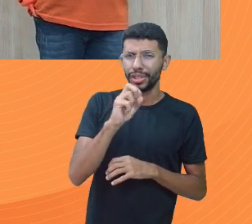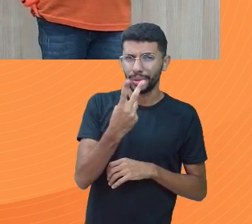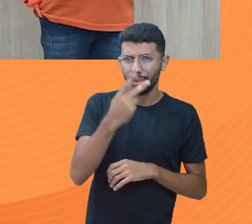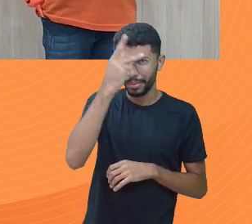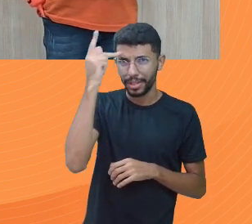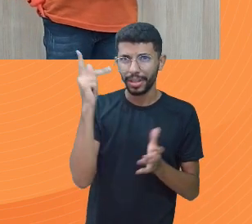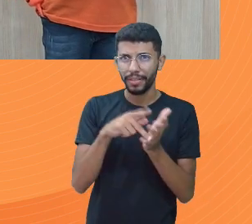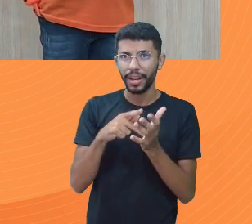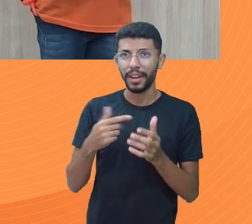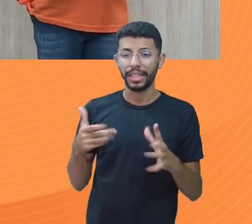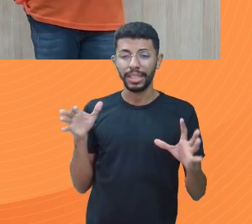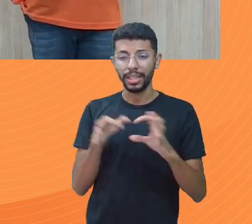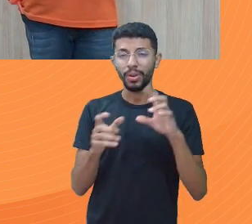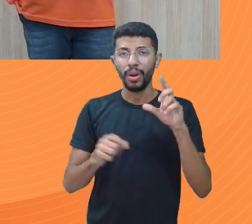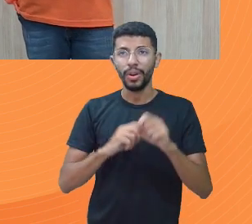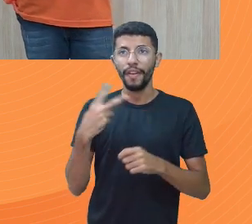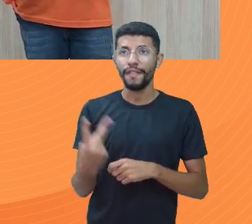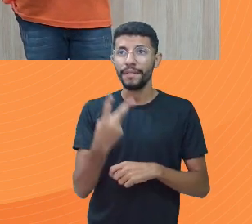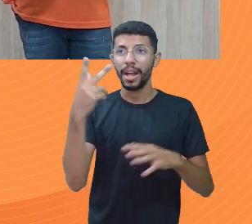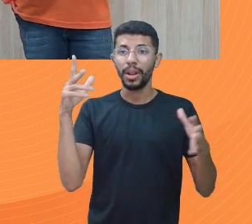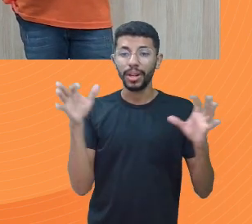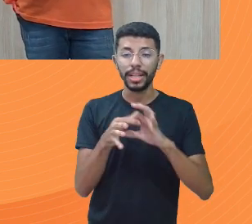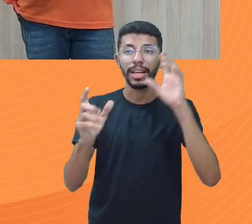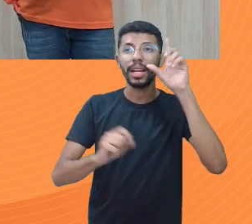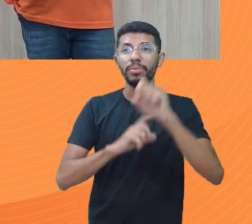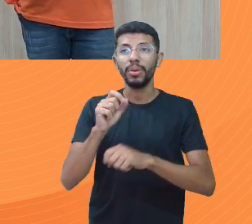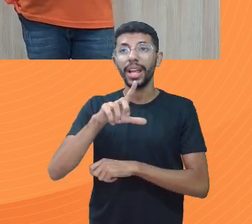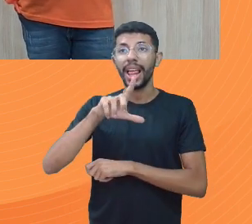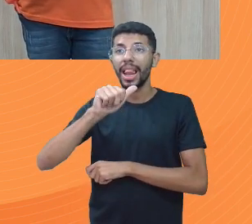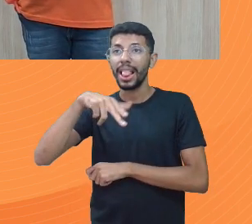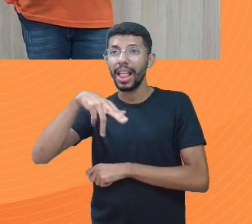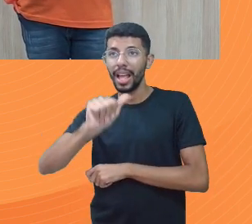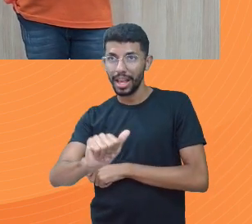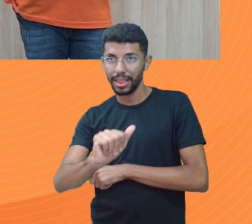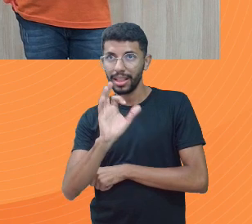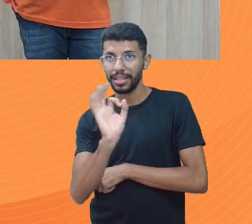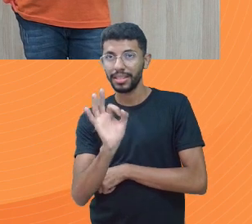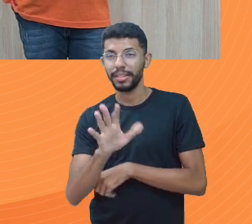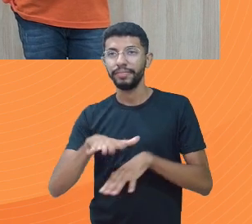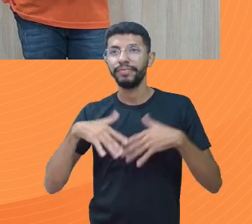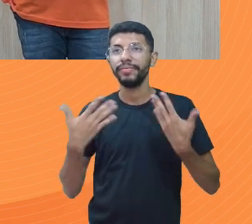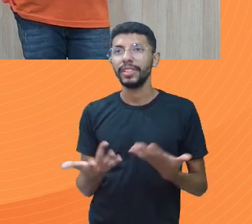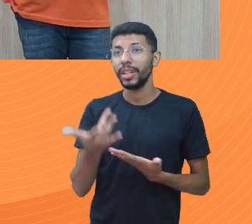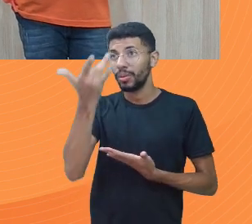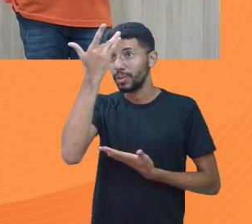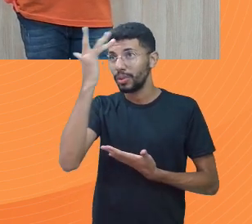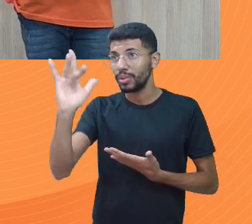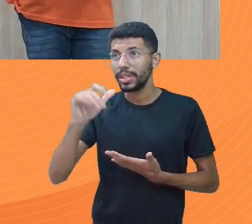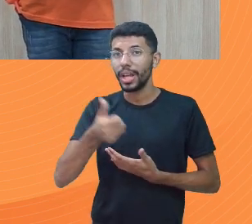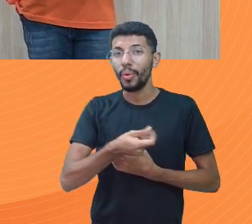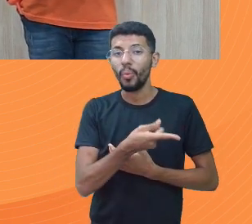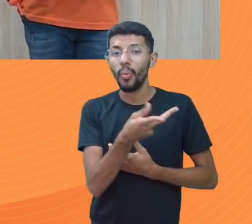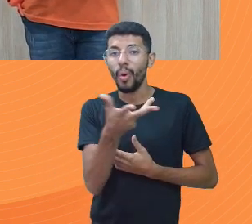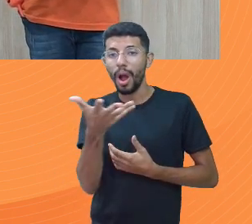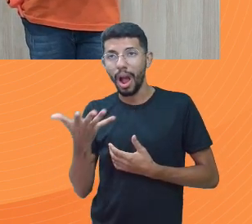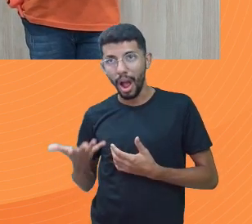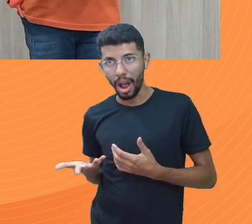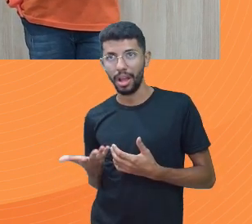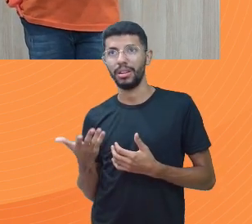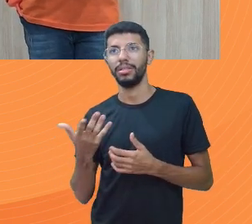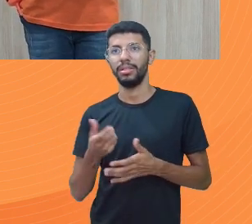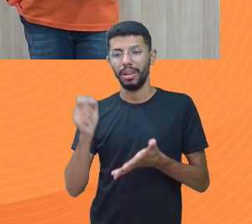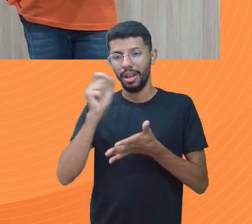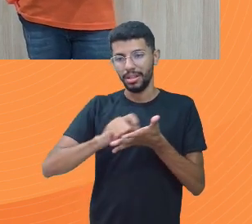ao valor em relação a Lana. Então, eu não sei quantas assinaturas